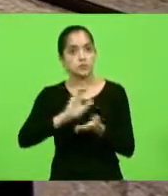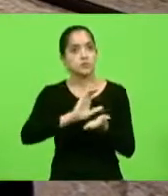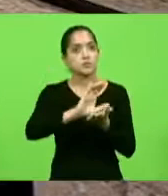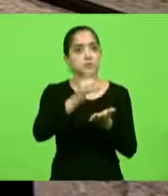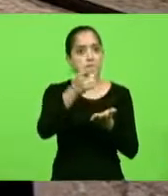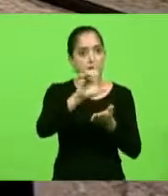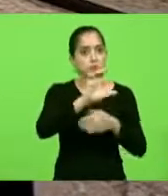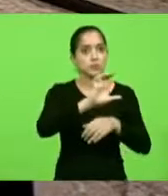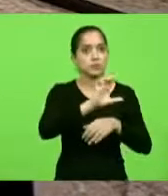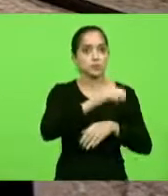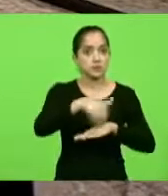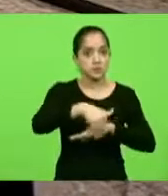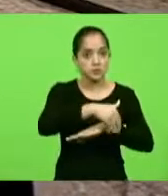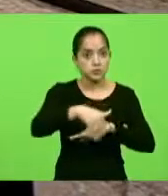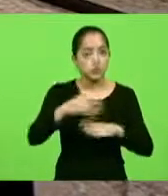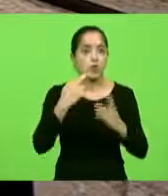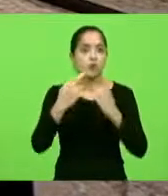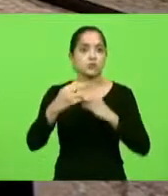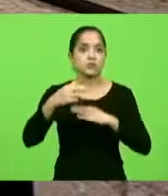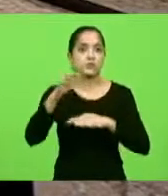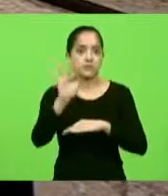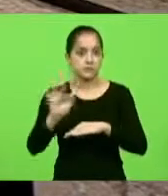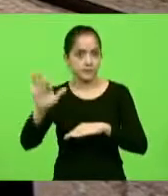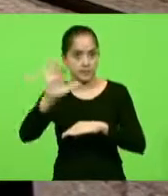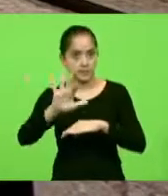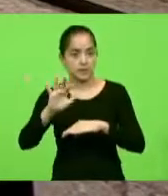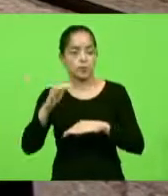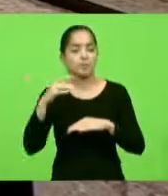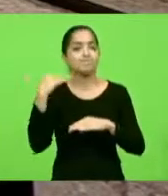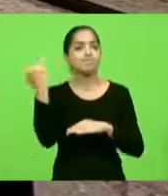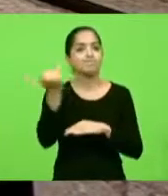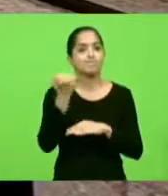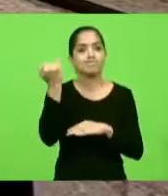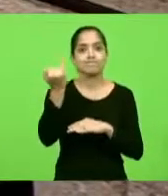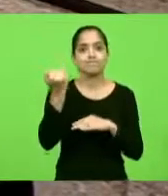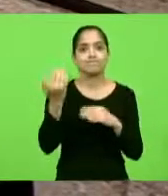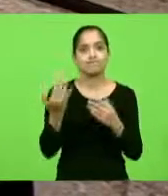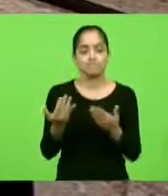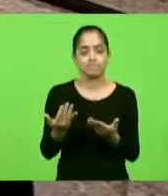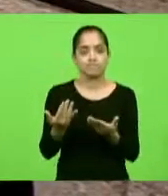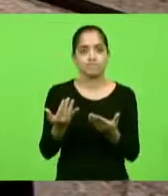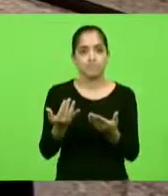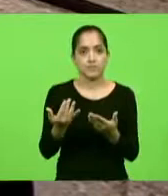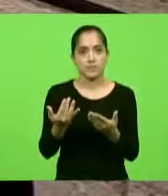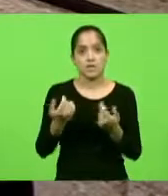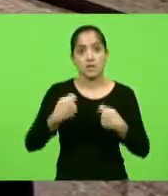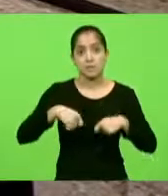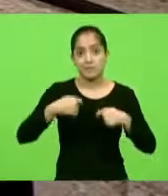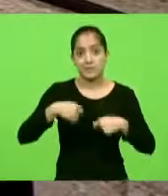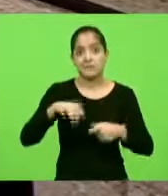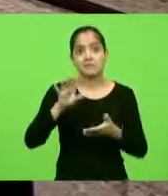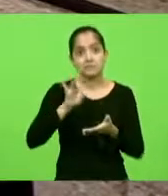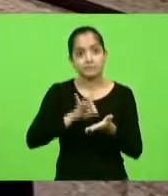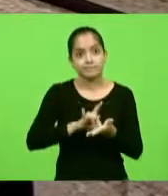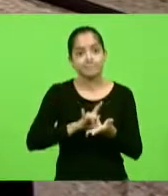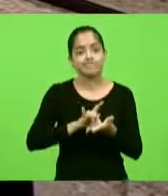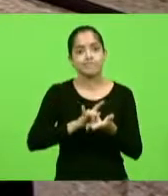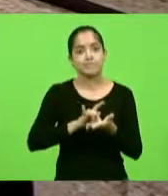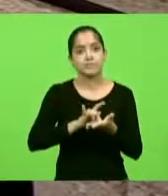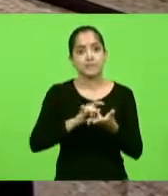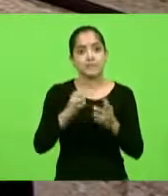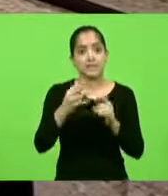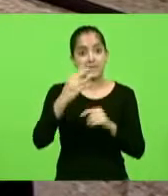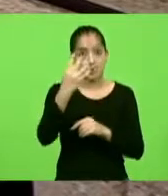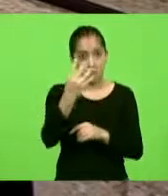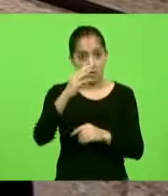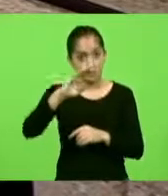federais. Mas, repito, senhor presidente, é muito importante que realmente isso venha a acontecer, principalmente esses 4 bilhões